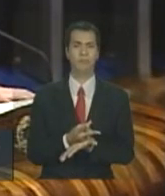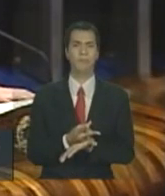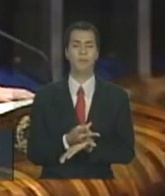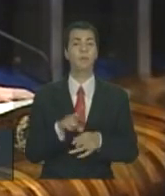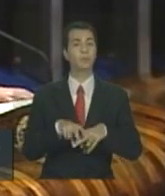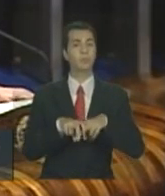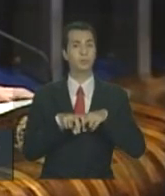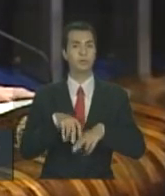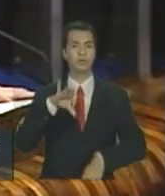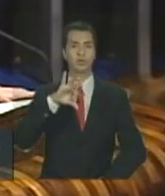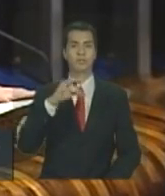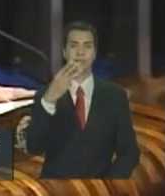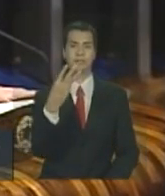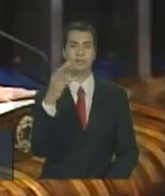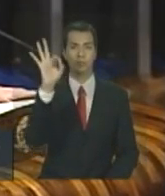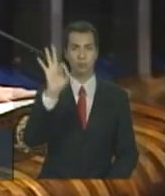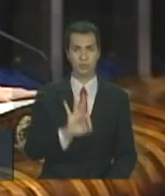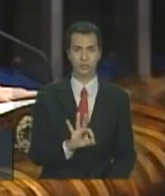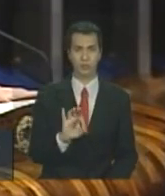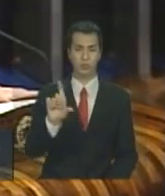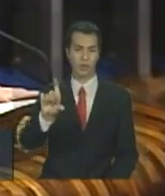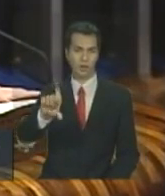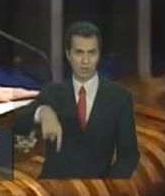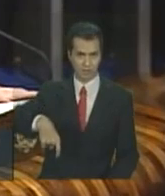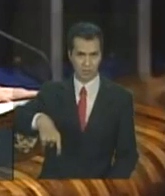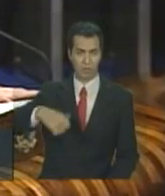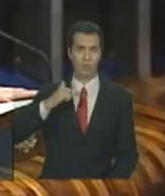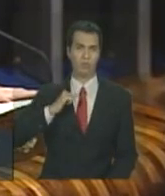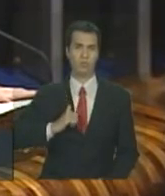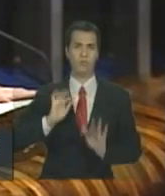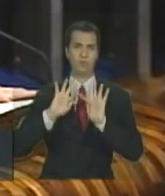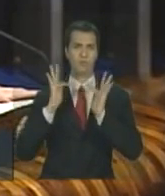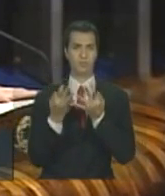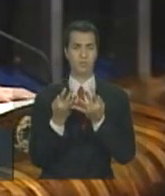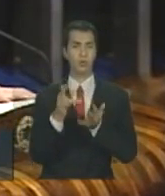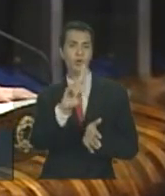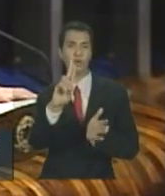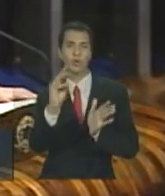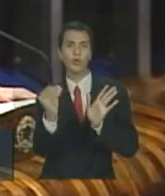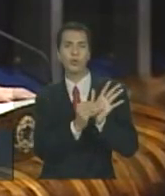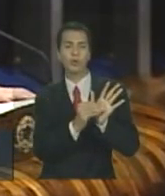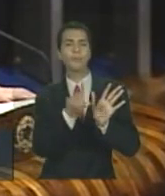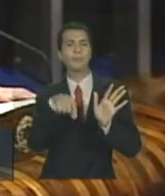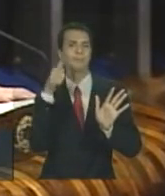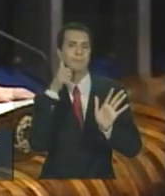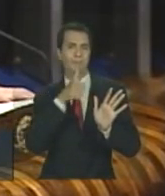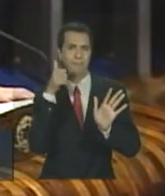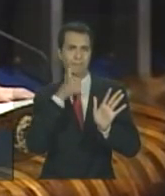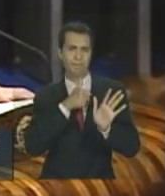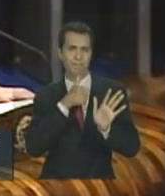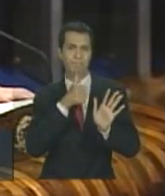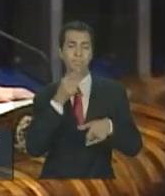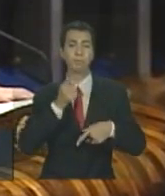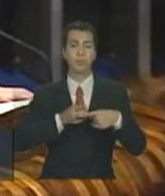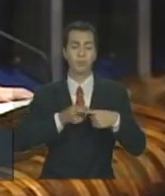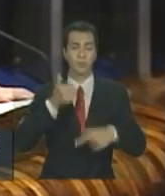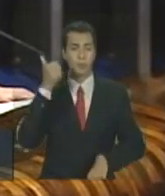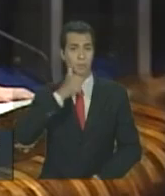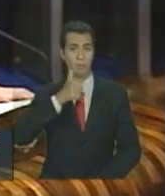93% dos cartões do Bolsa Família foram emitidos em nome das mulheres, que sempre se mostraram